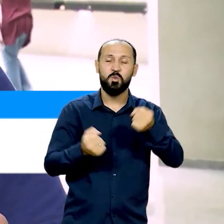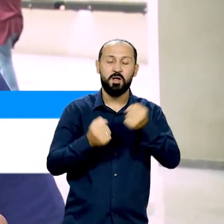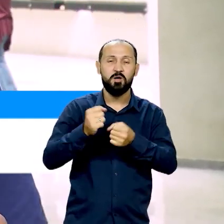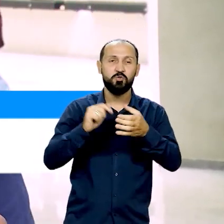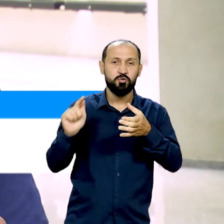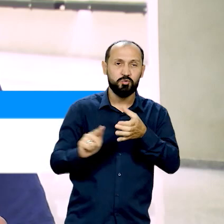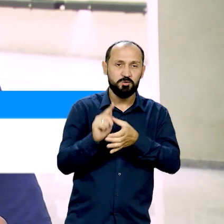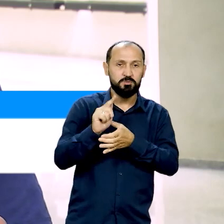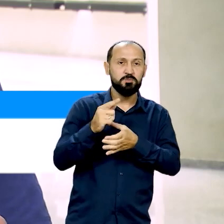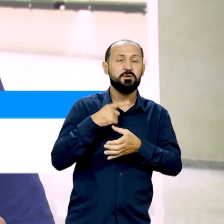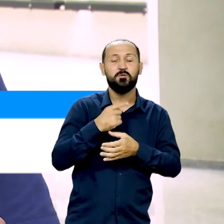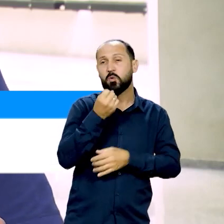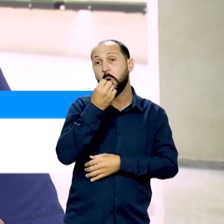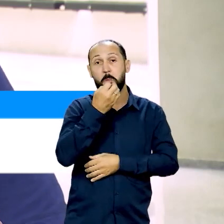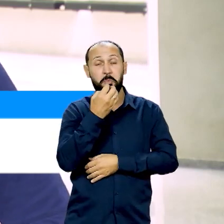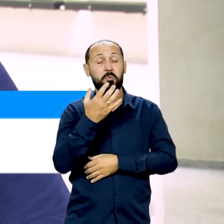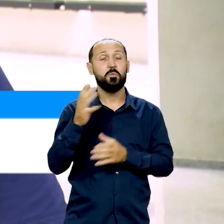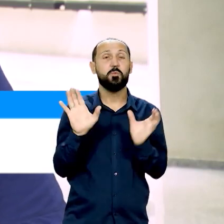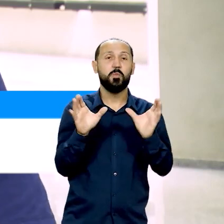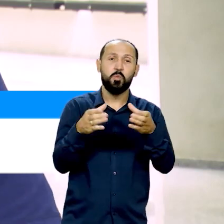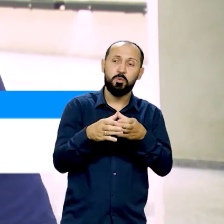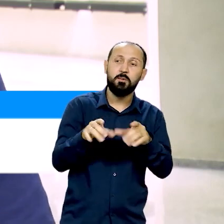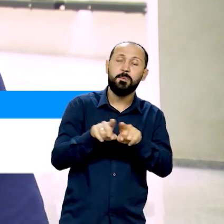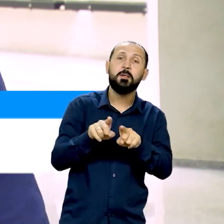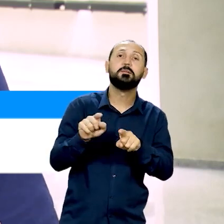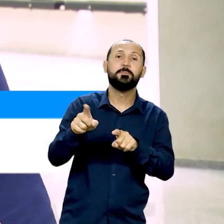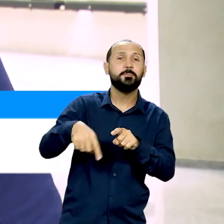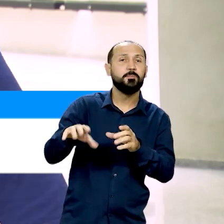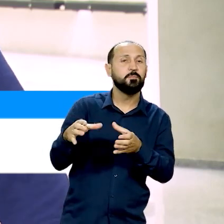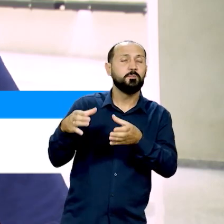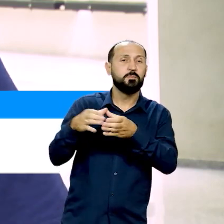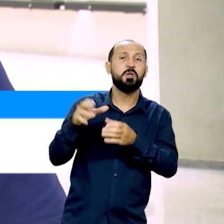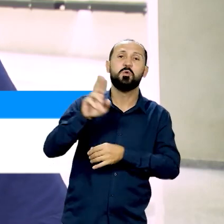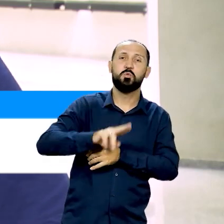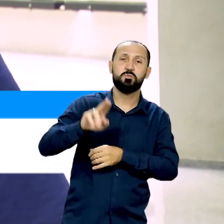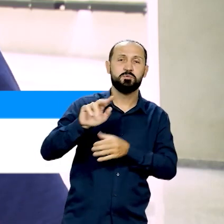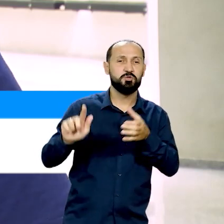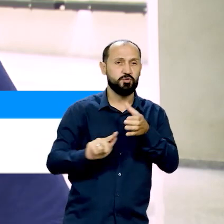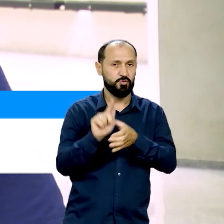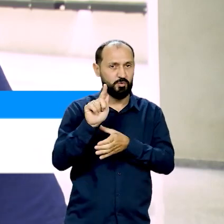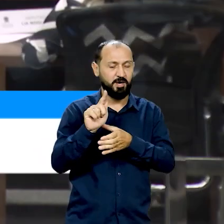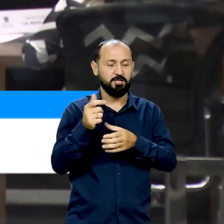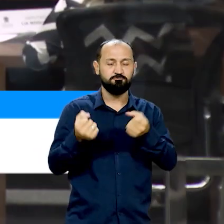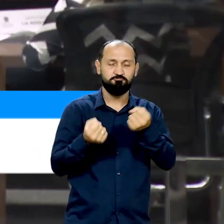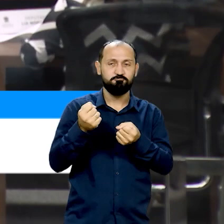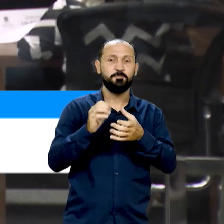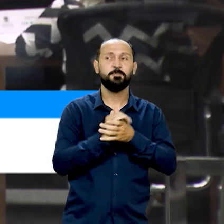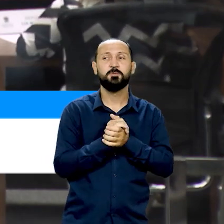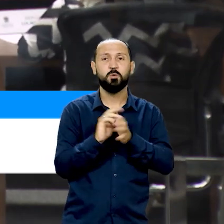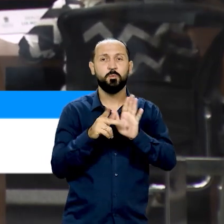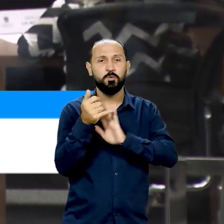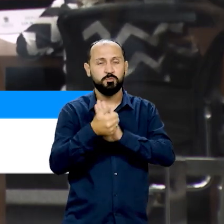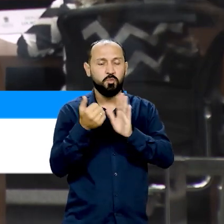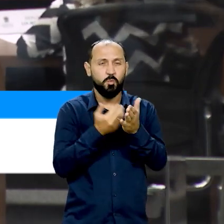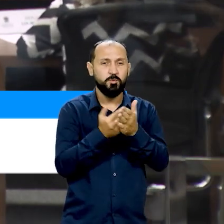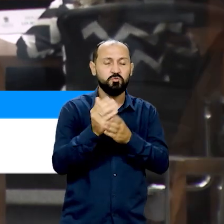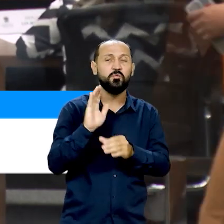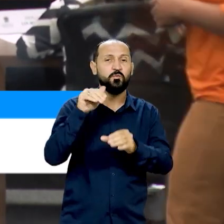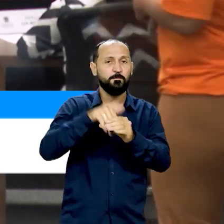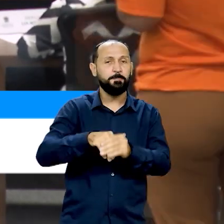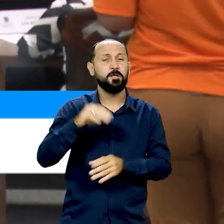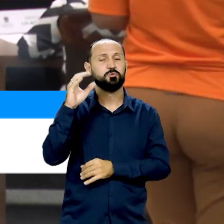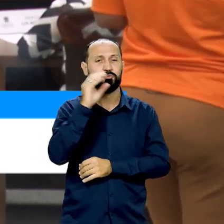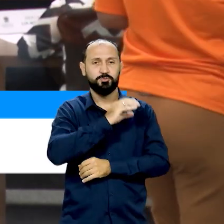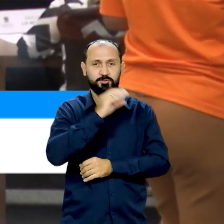carro GNV, e ficou muito bom, tanto para a categoria como para todos os usuários de GNV. O projeto de lei entrou em